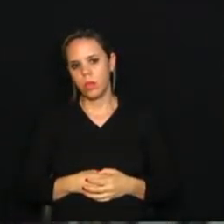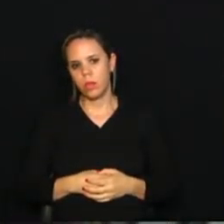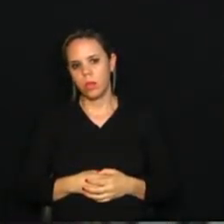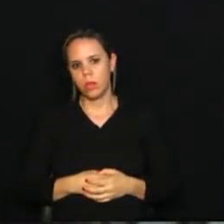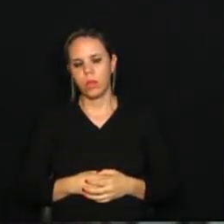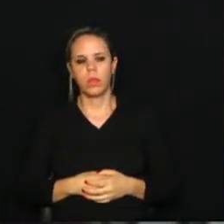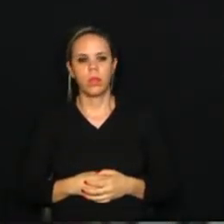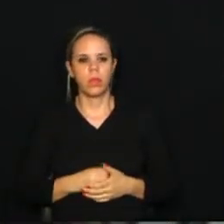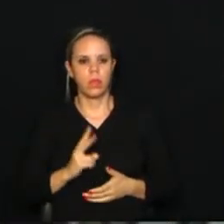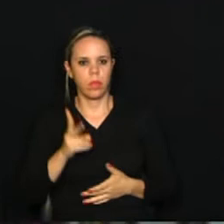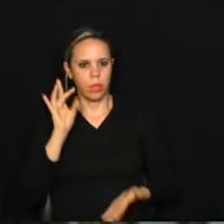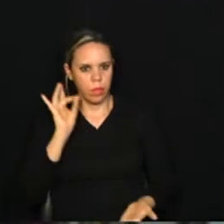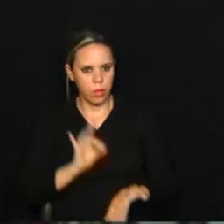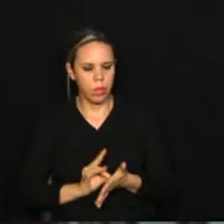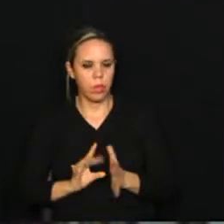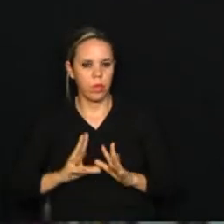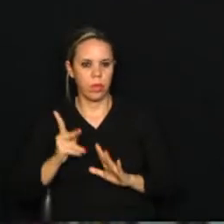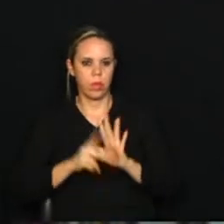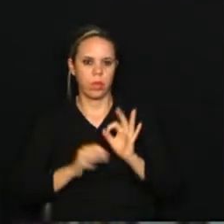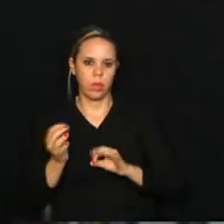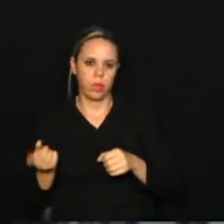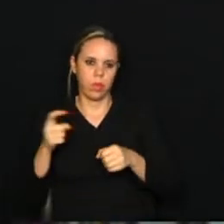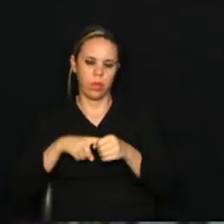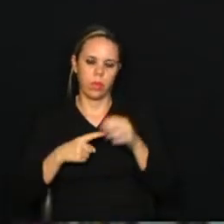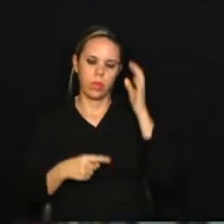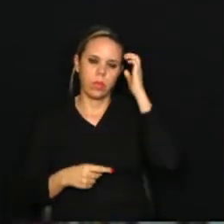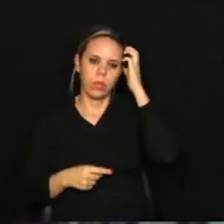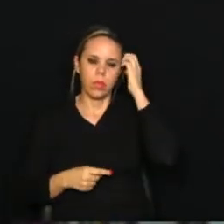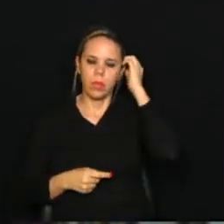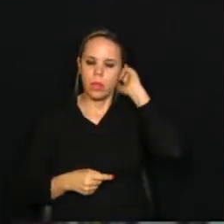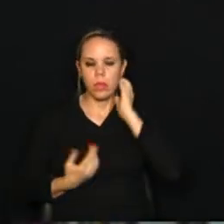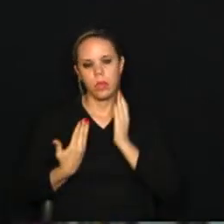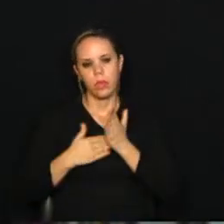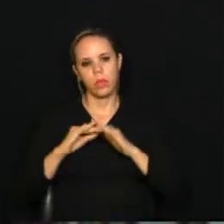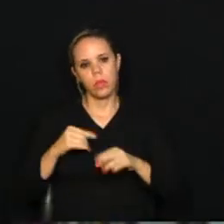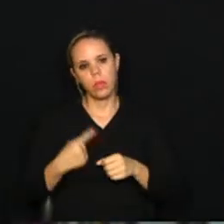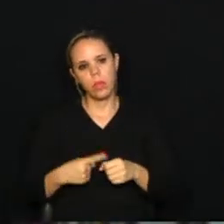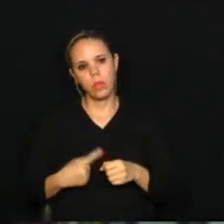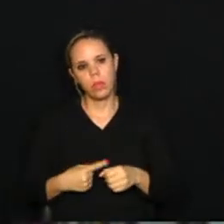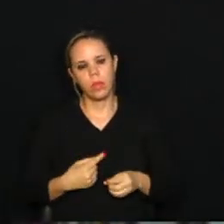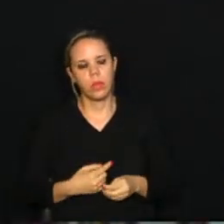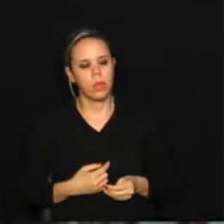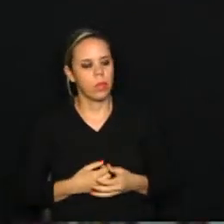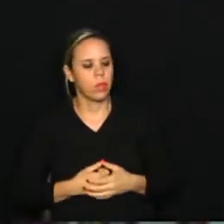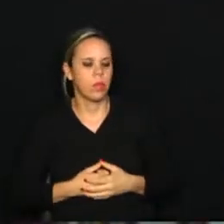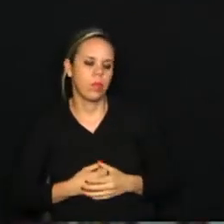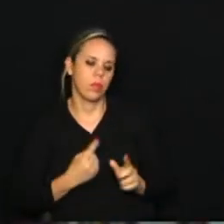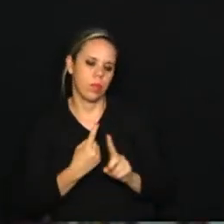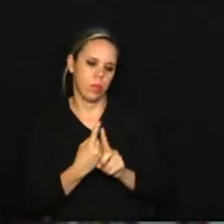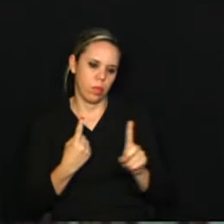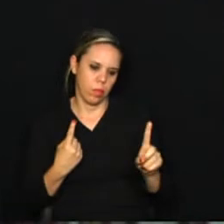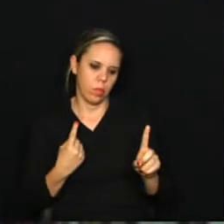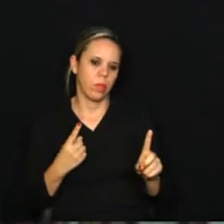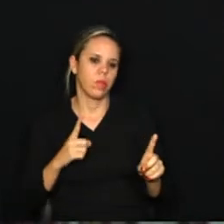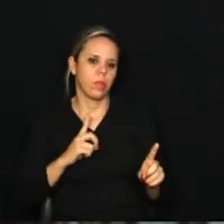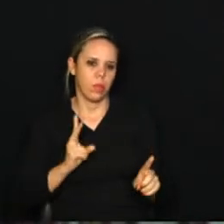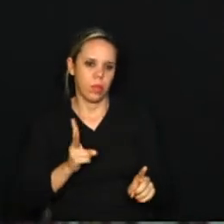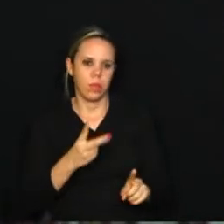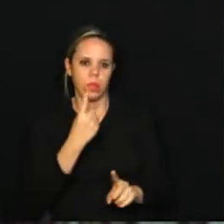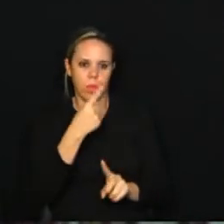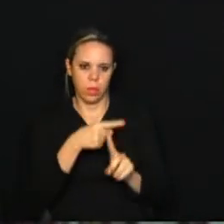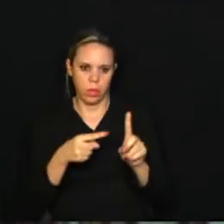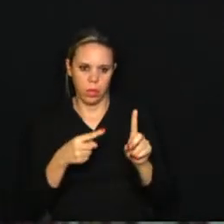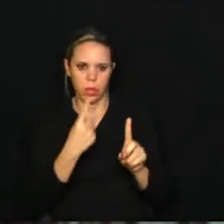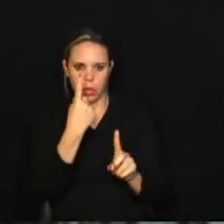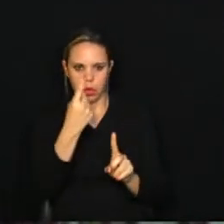inegociável dos planos de retorno das escolas municipais. O distanciamento tem que ser 1,5